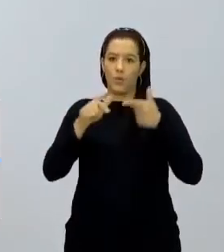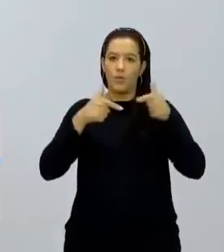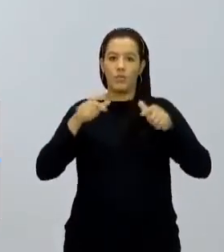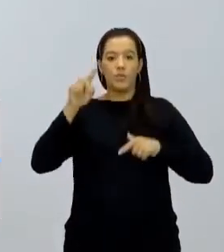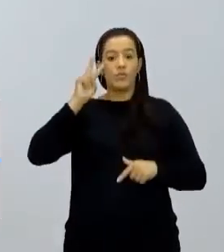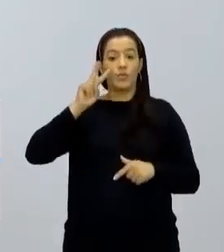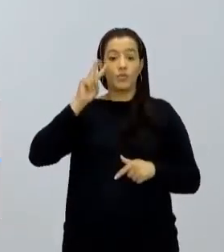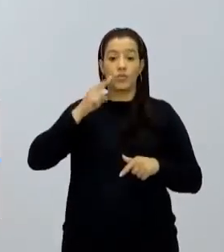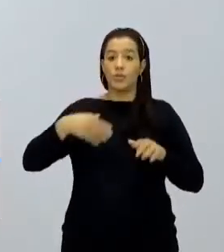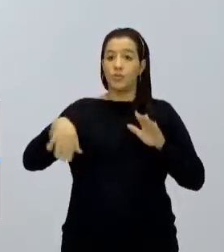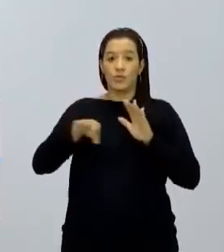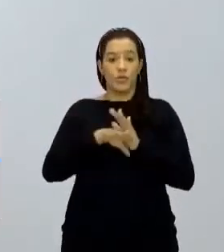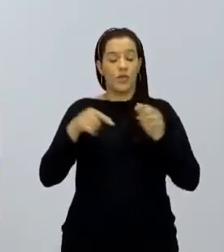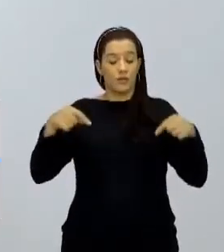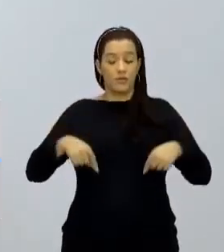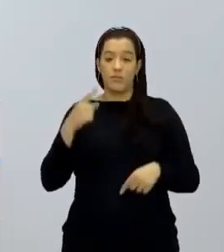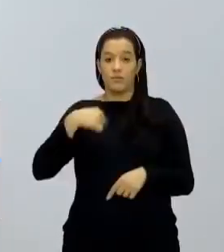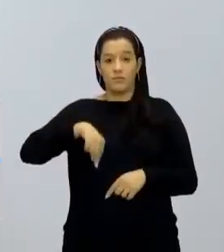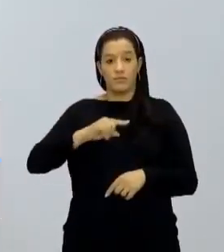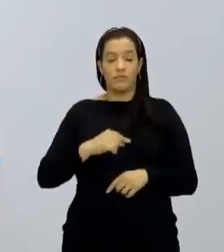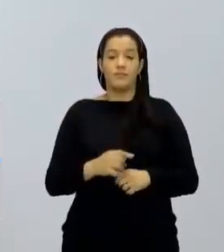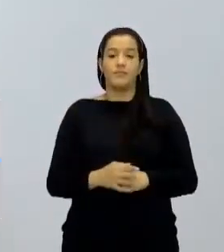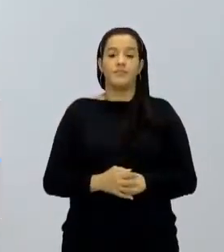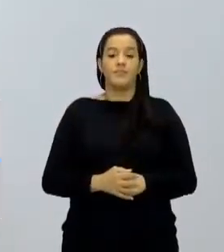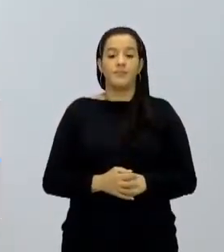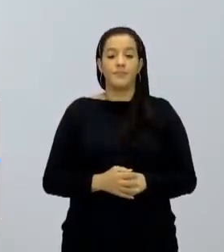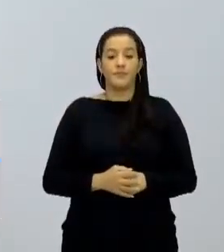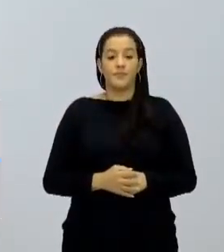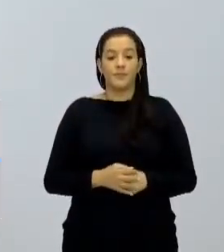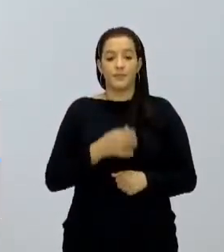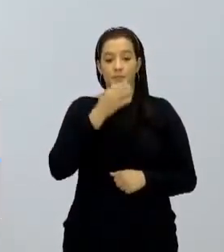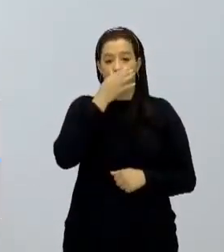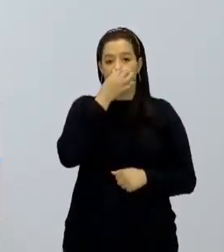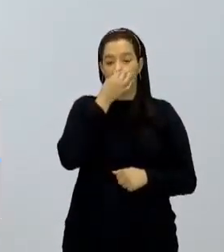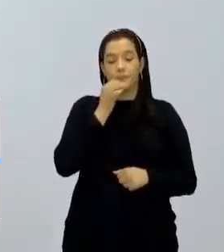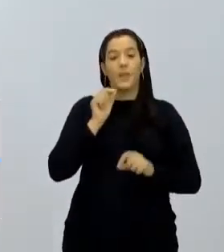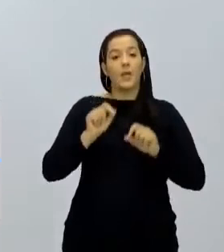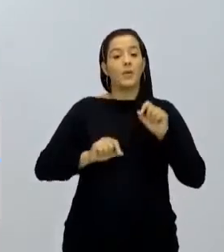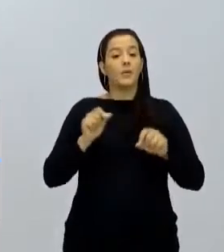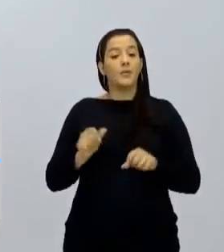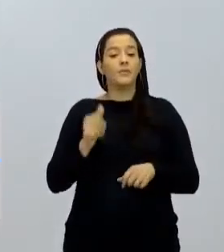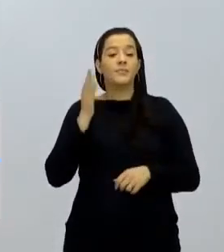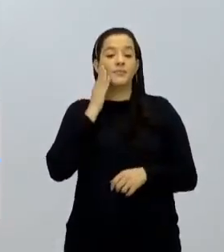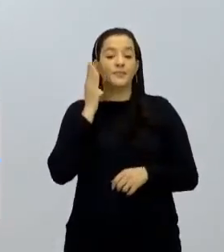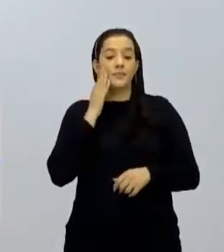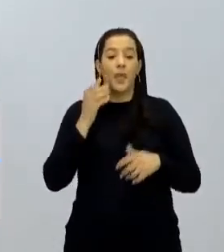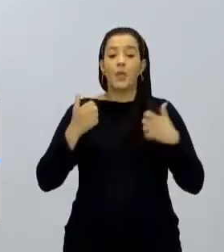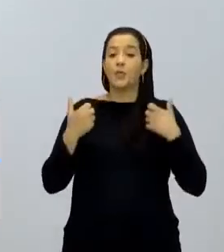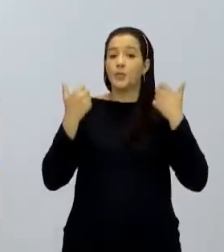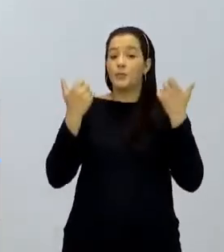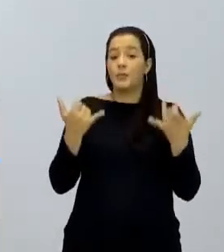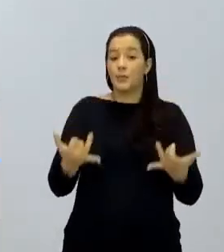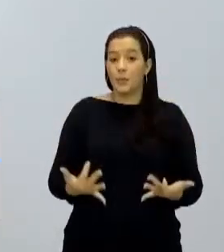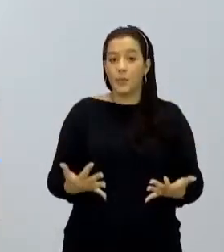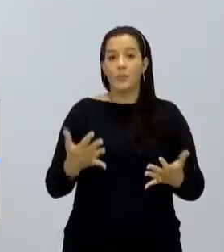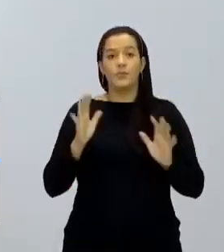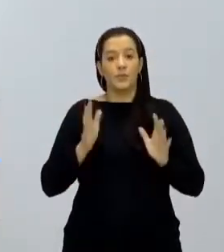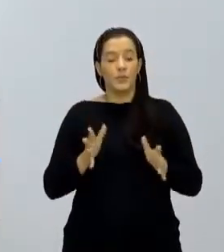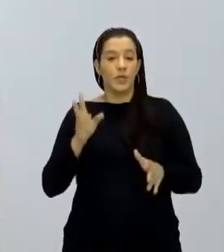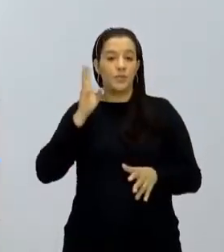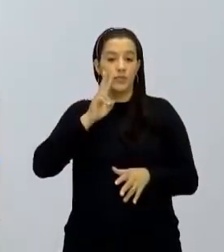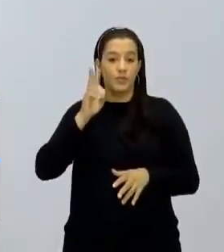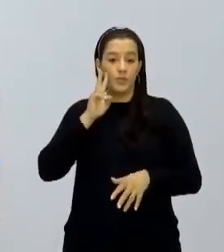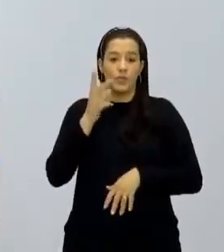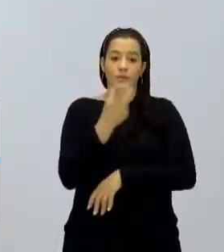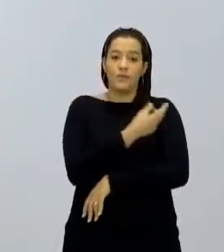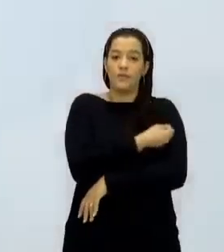não chegaram até nós. Tá bom? Muito bem. Agora eu quero saber, a gente contou a história da vacina. Agora eu quero que você me diga